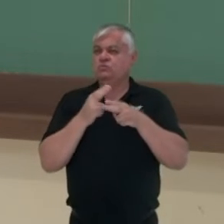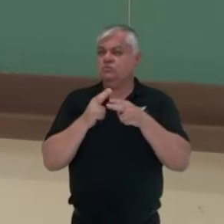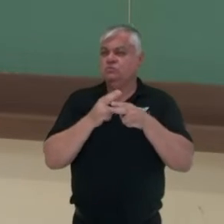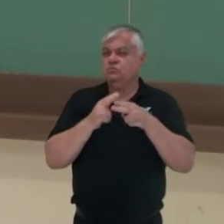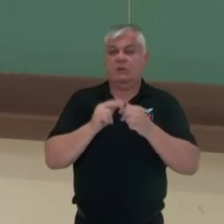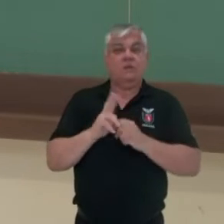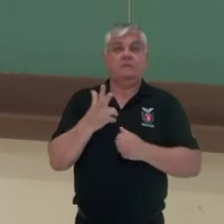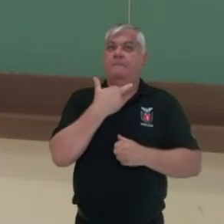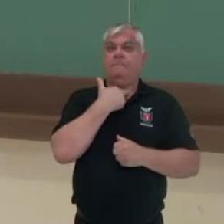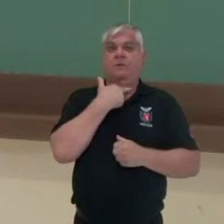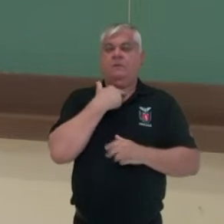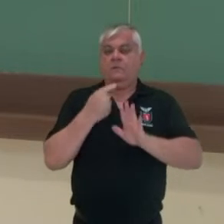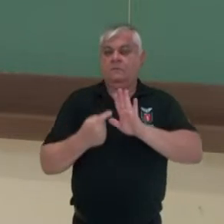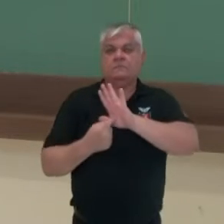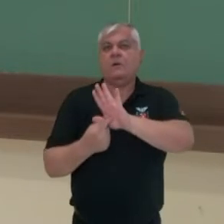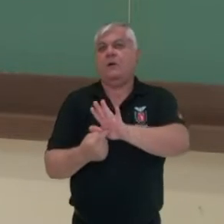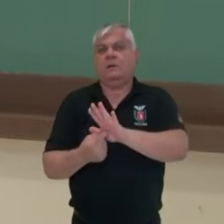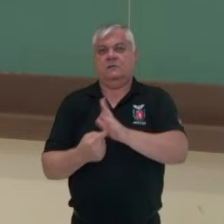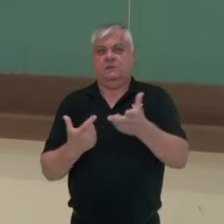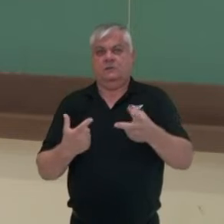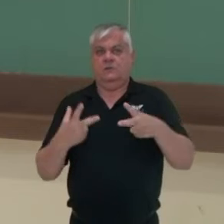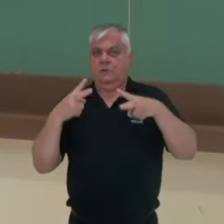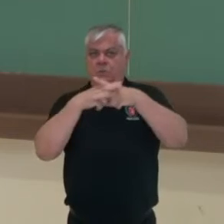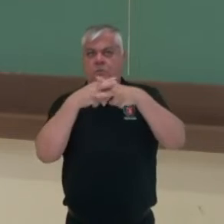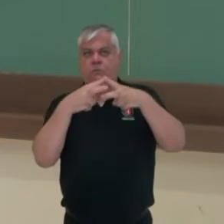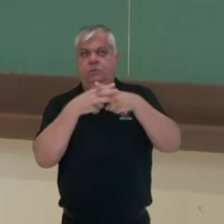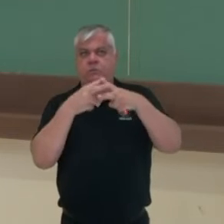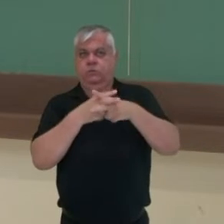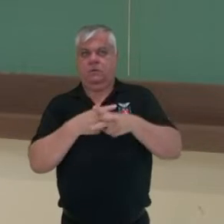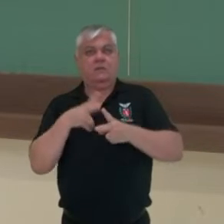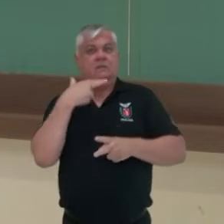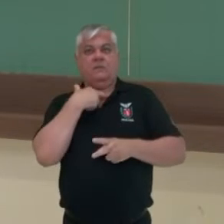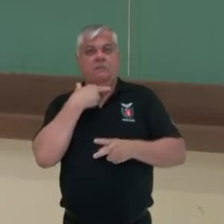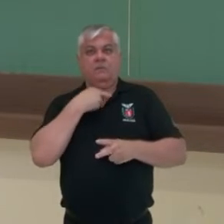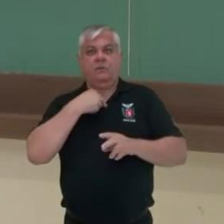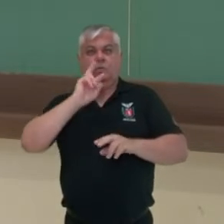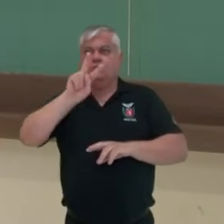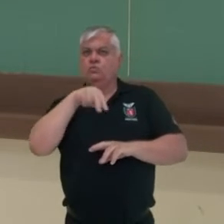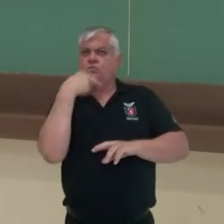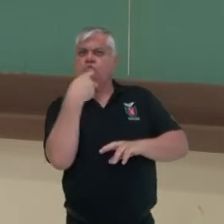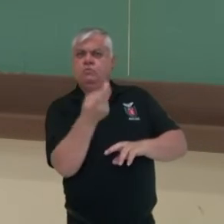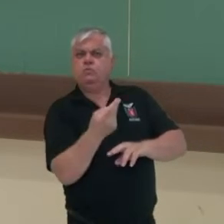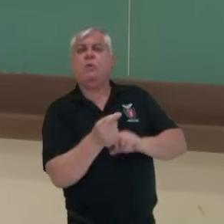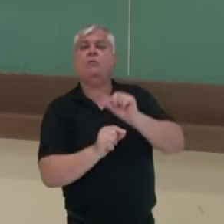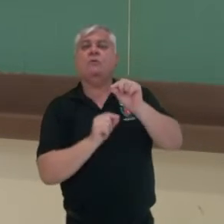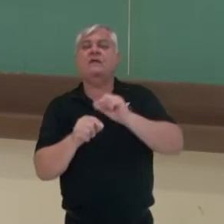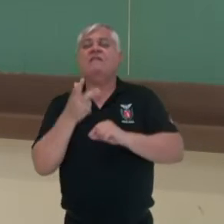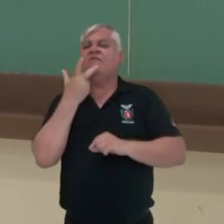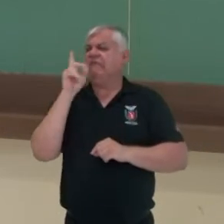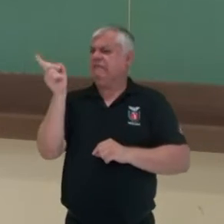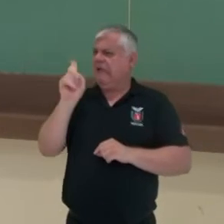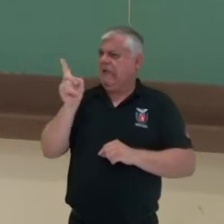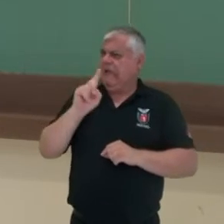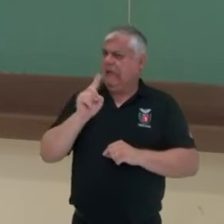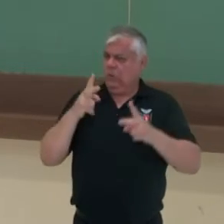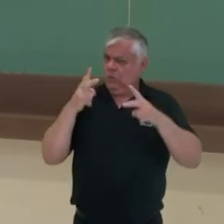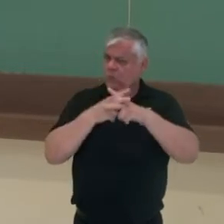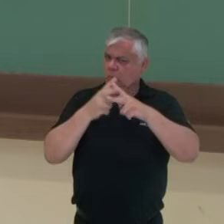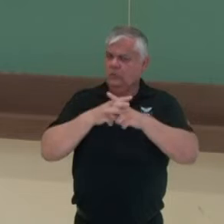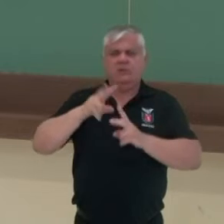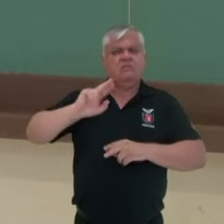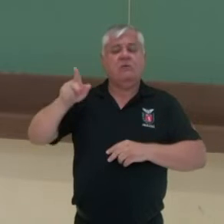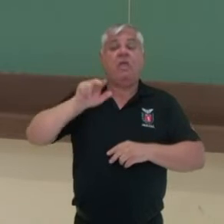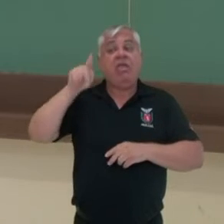não poderiam lutar, né? Então eles faziam o quê? Eles diziam que era uma dança, que era um ritual